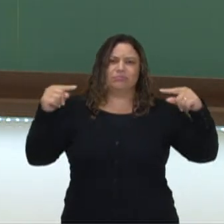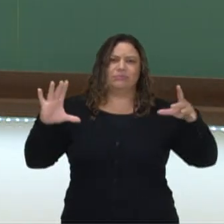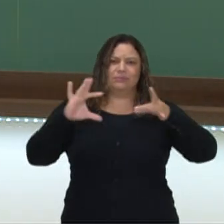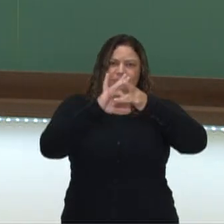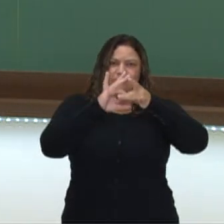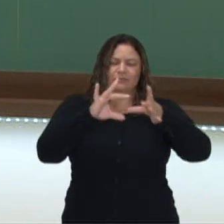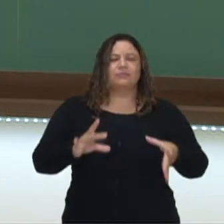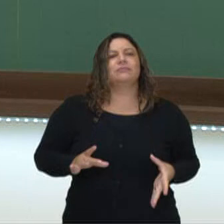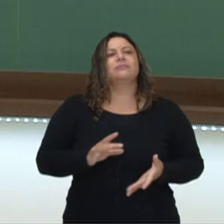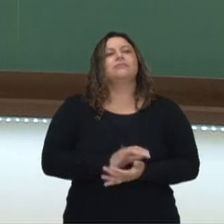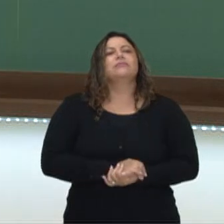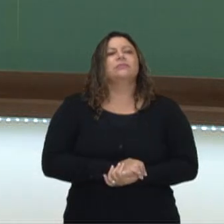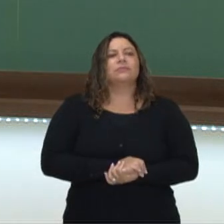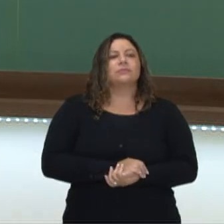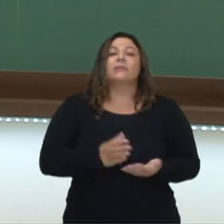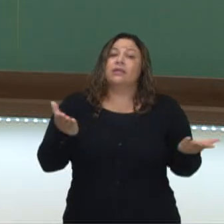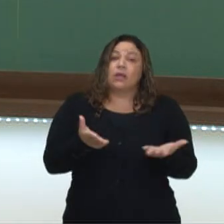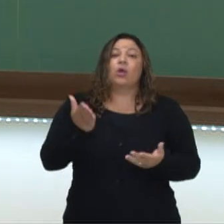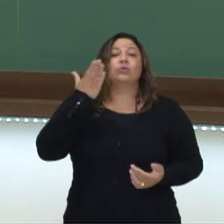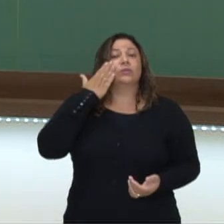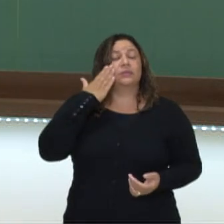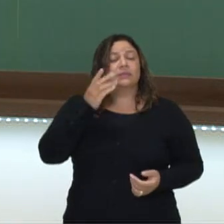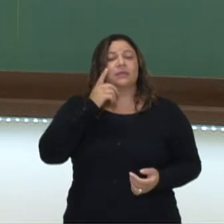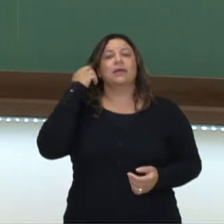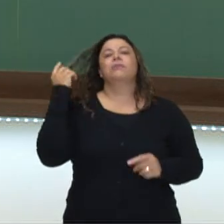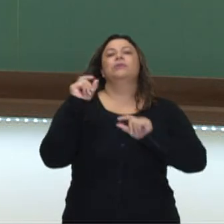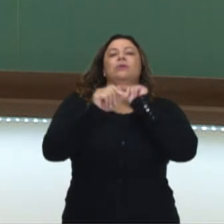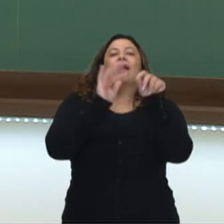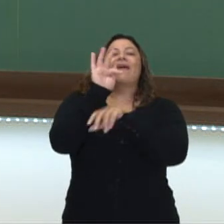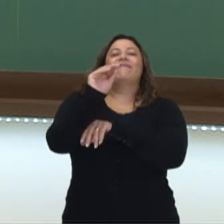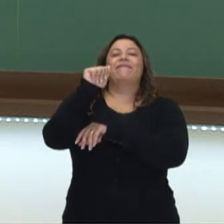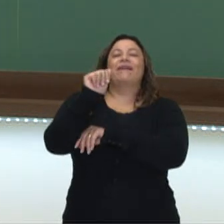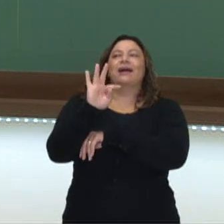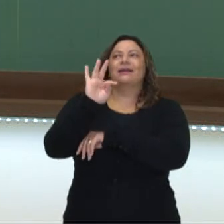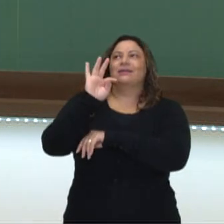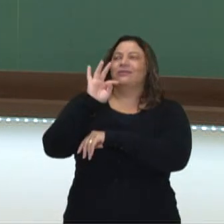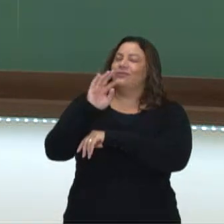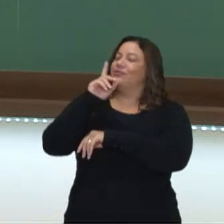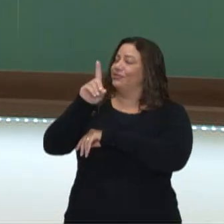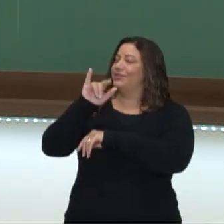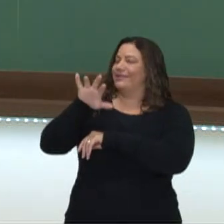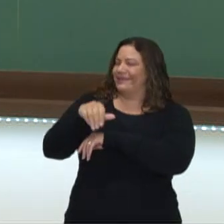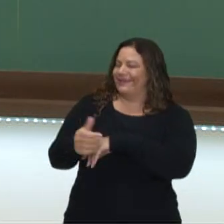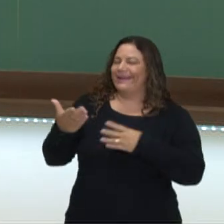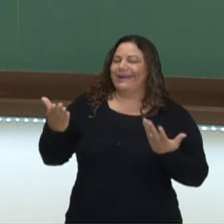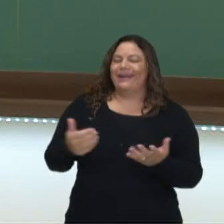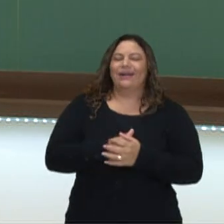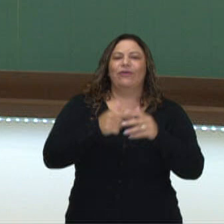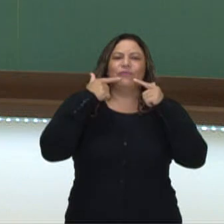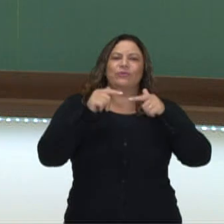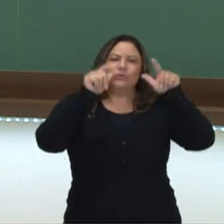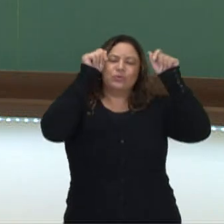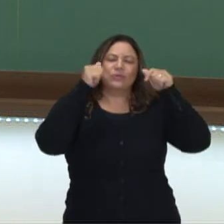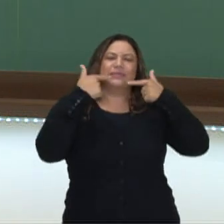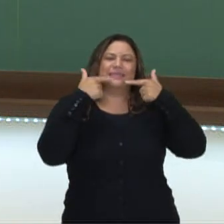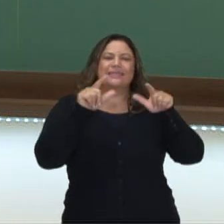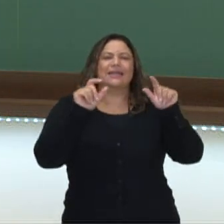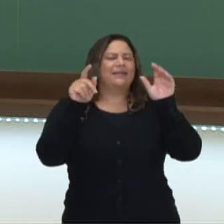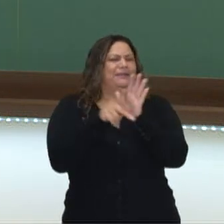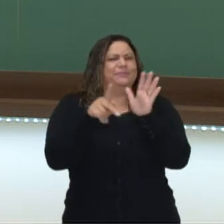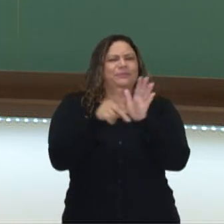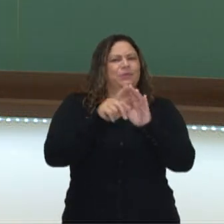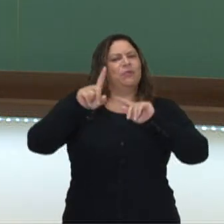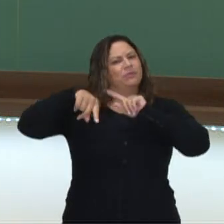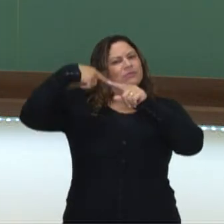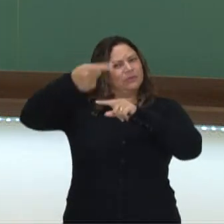convenção, né? A gente sabe que a função fática é uma das funções da língua no circuito comunicativo. A gente vai ver